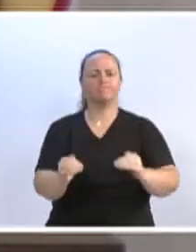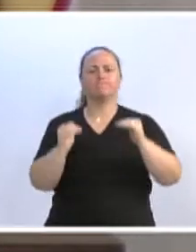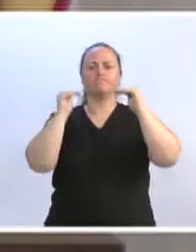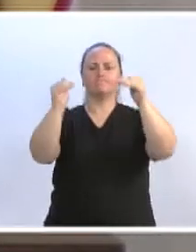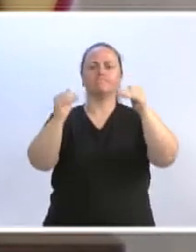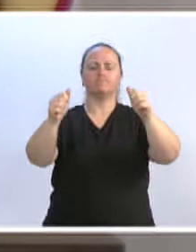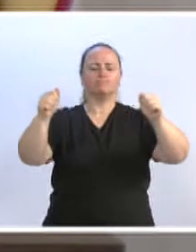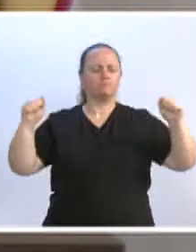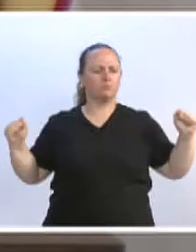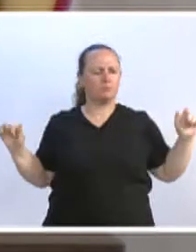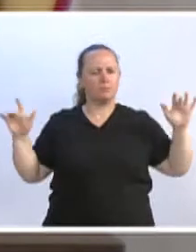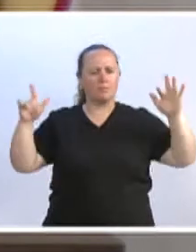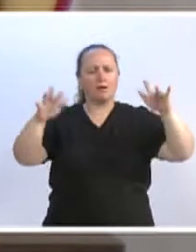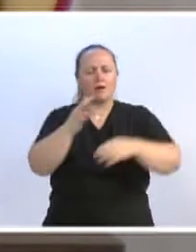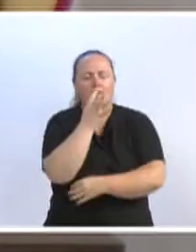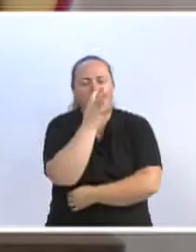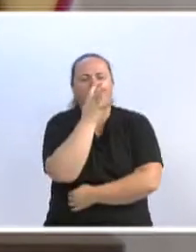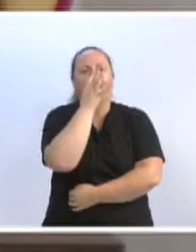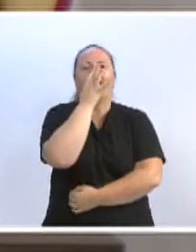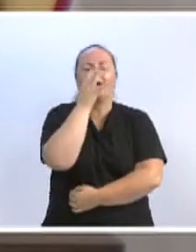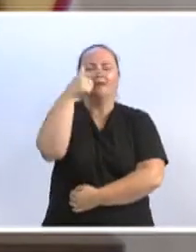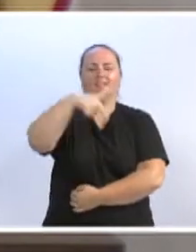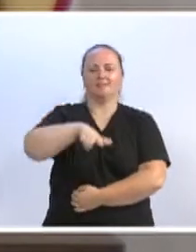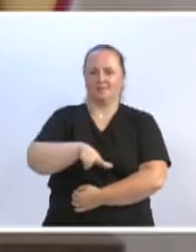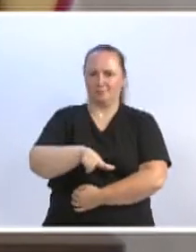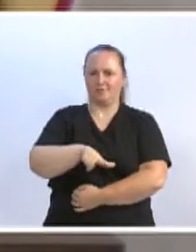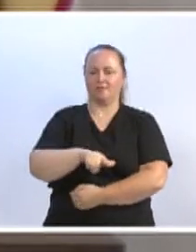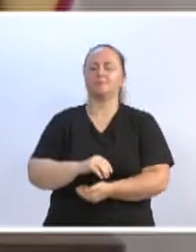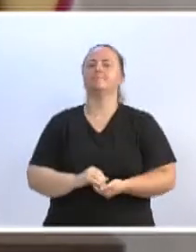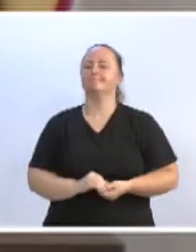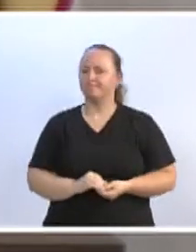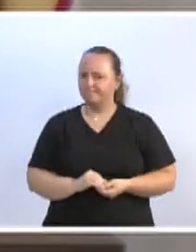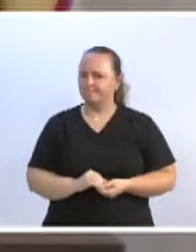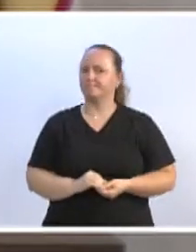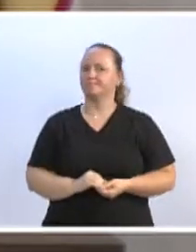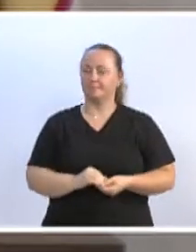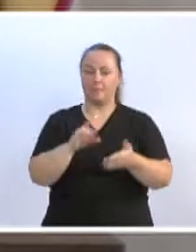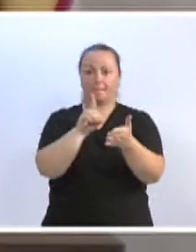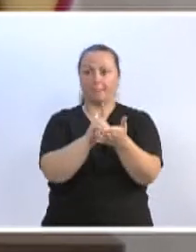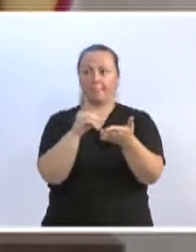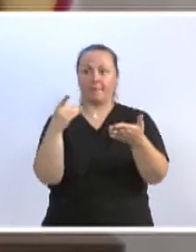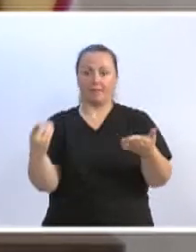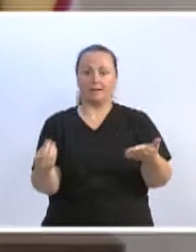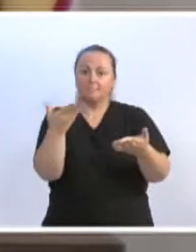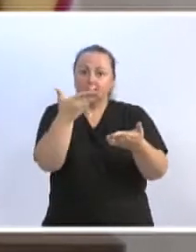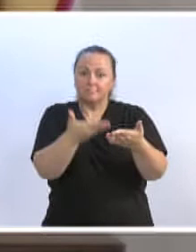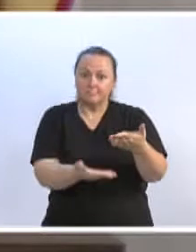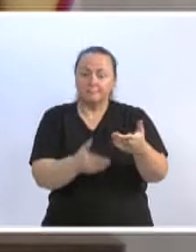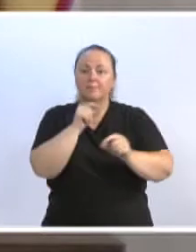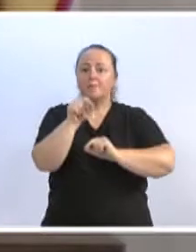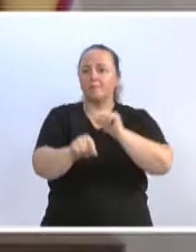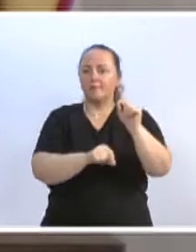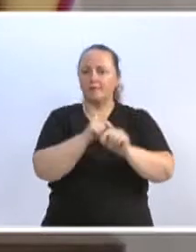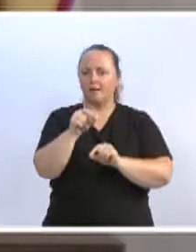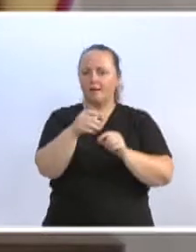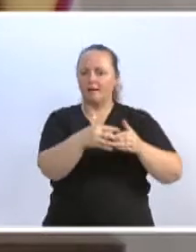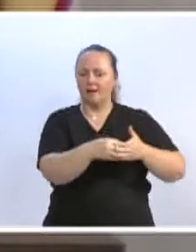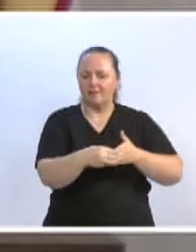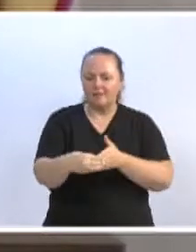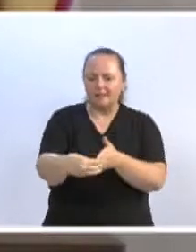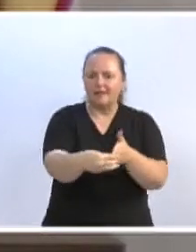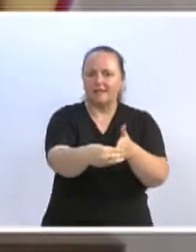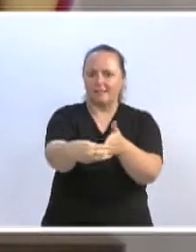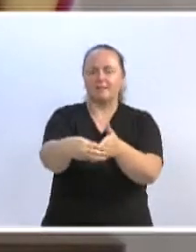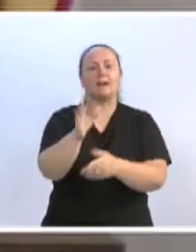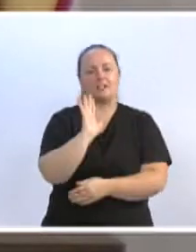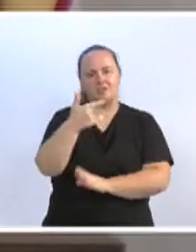novo maravilhadas. Então a Bíblia será não só um guia, como já foi